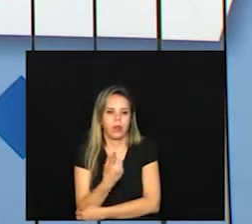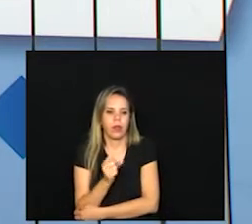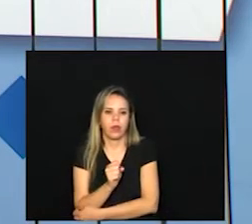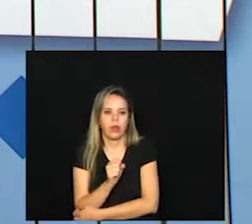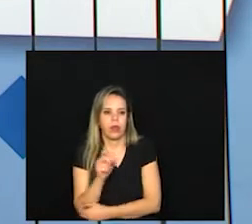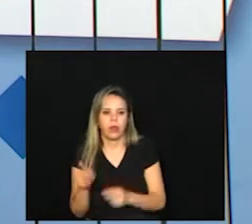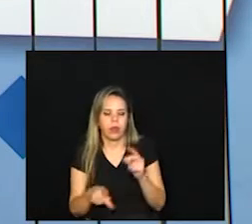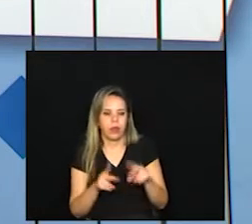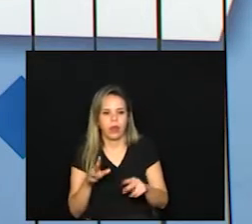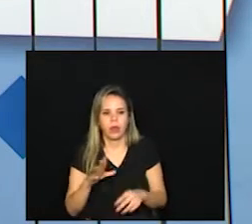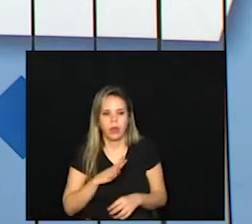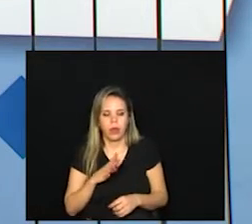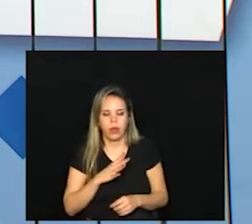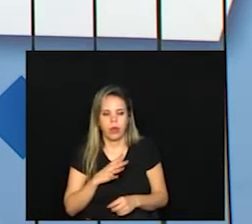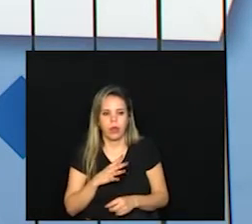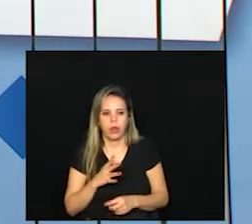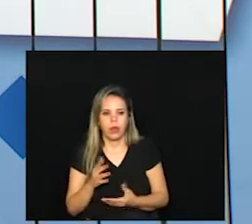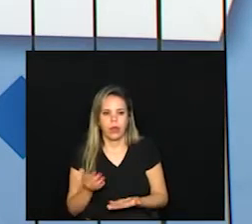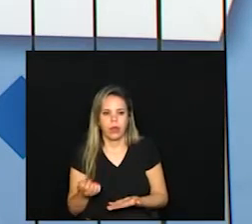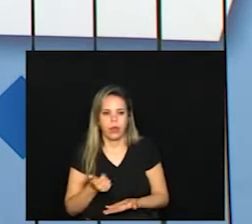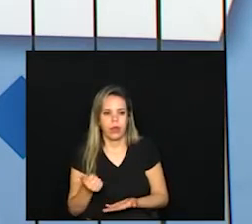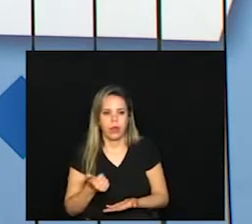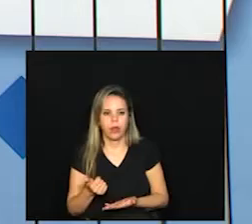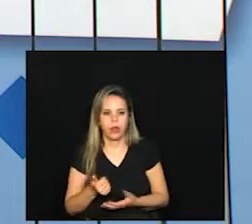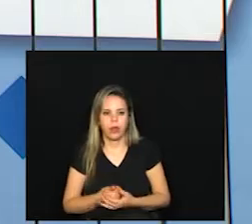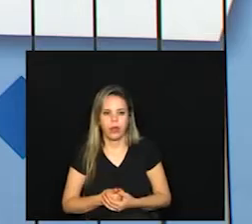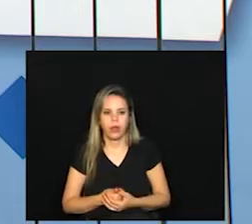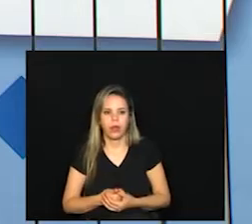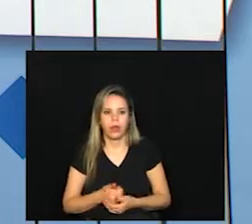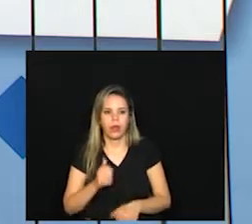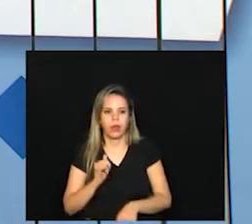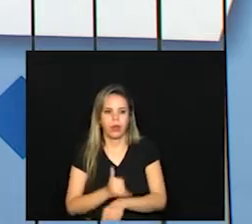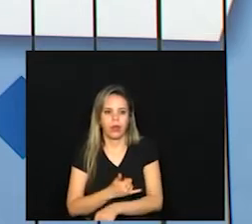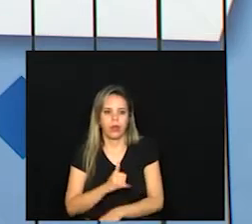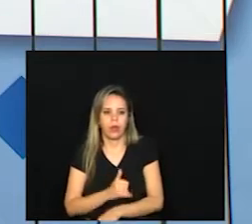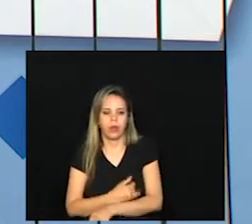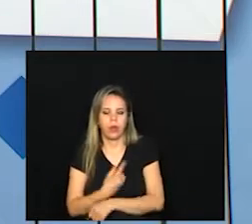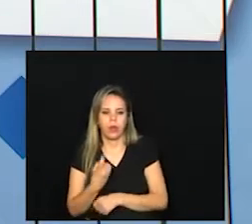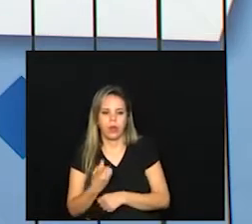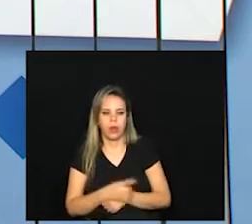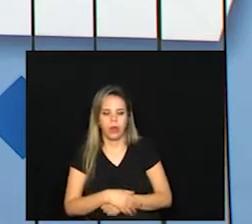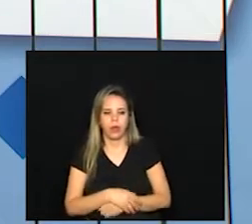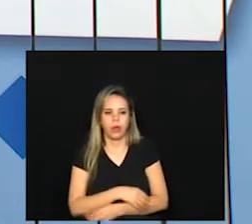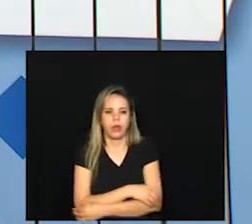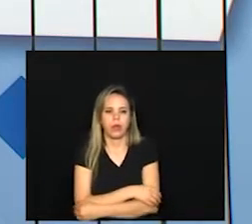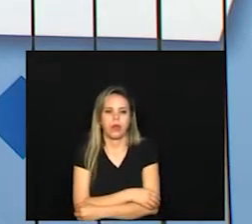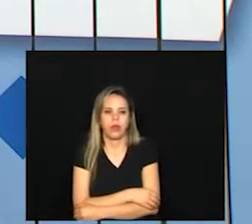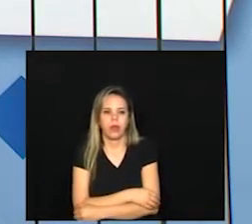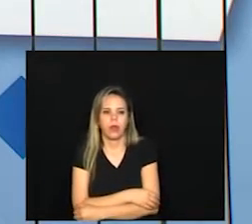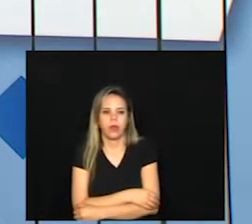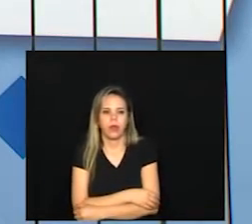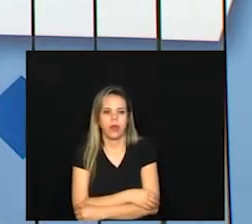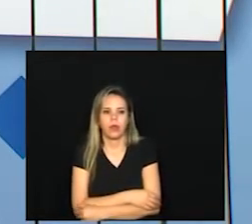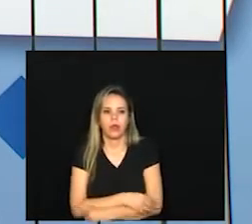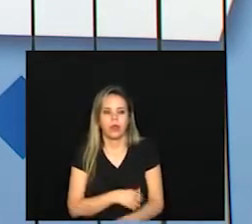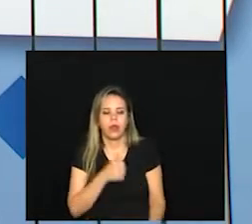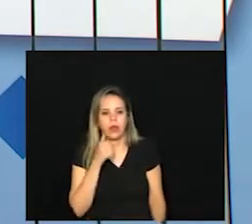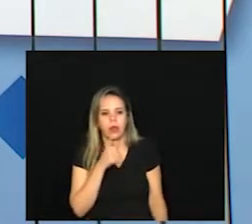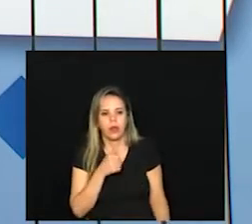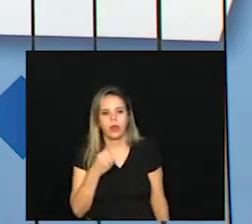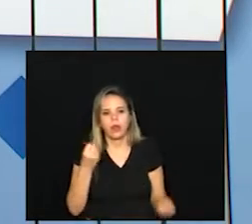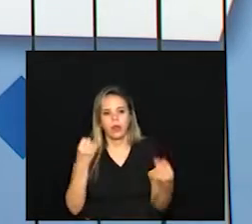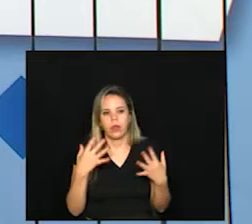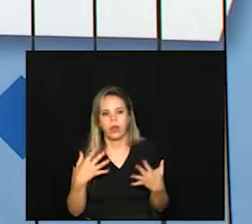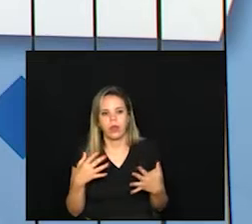22.318 moradores da cidade receberam aquela vacina da dose única. E a Andrea detalhou o